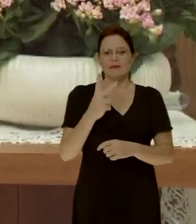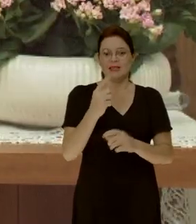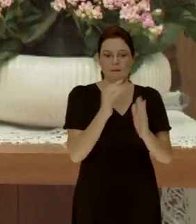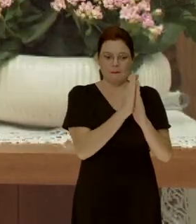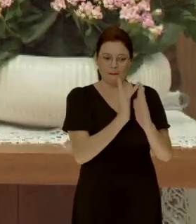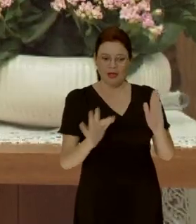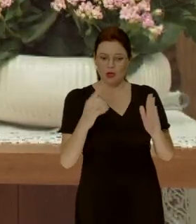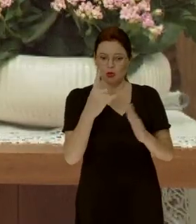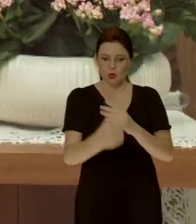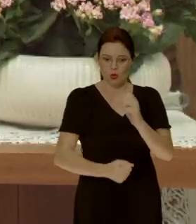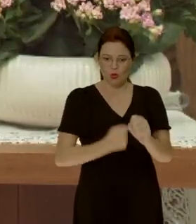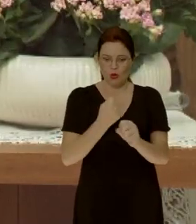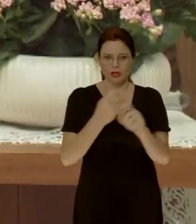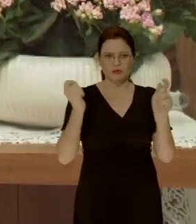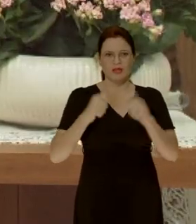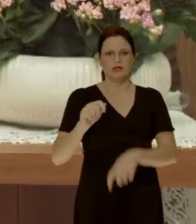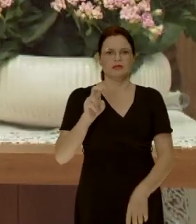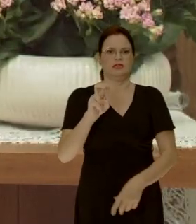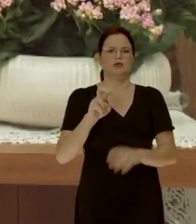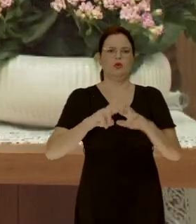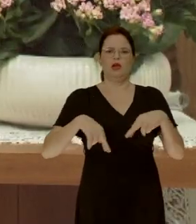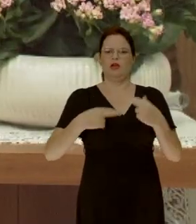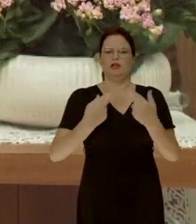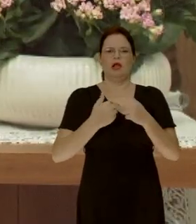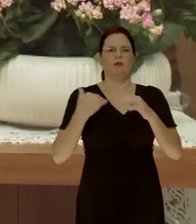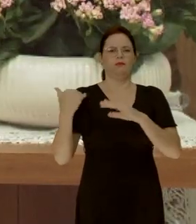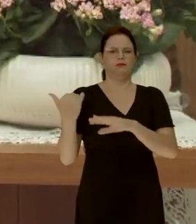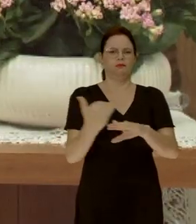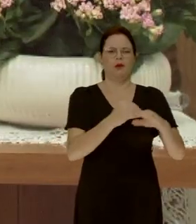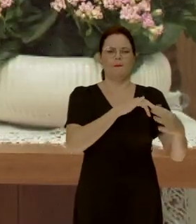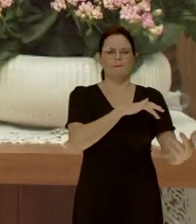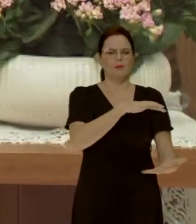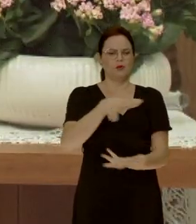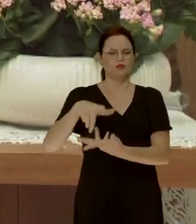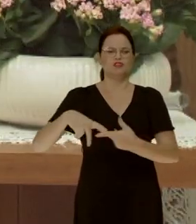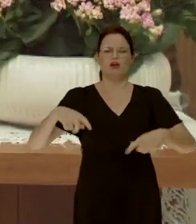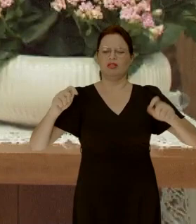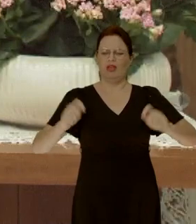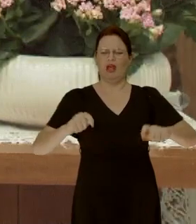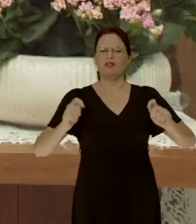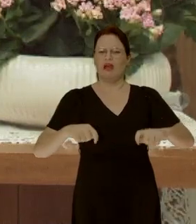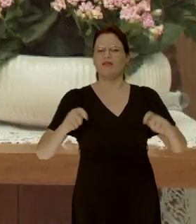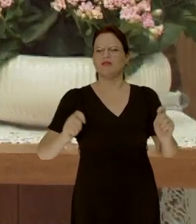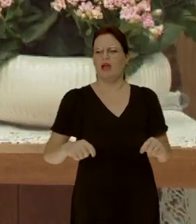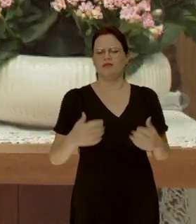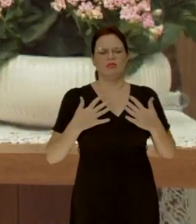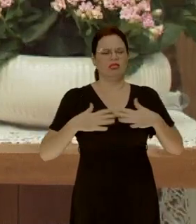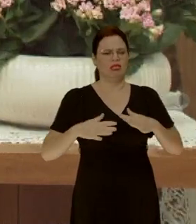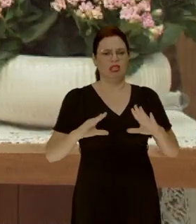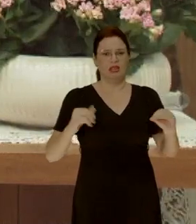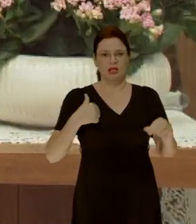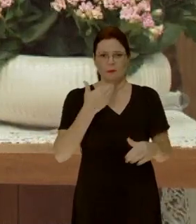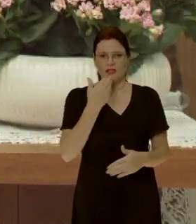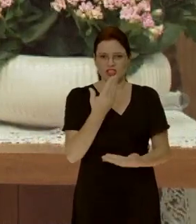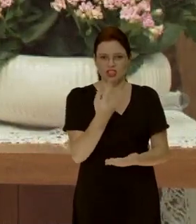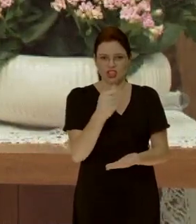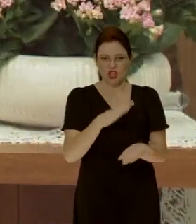Podemos fazer 5 reuniões a nível mundial por ano, sem pedir dinheiro a